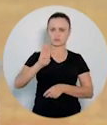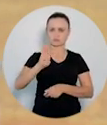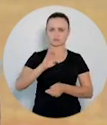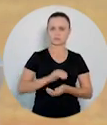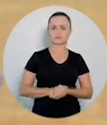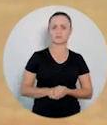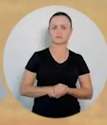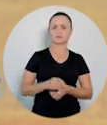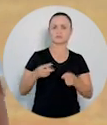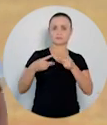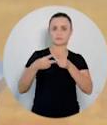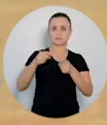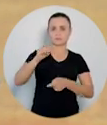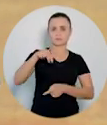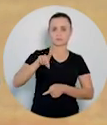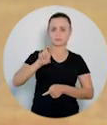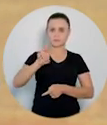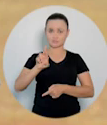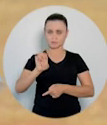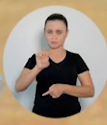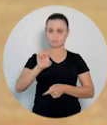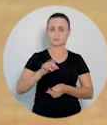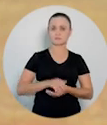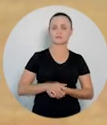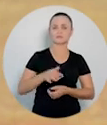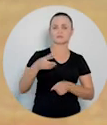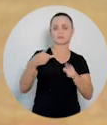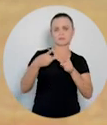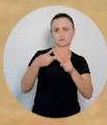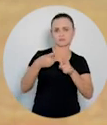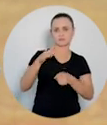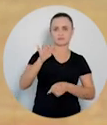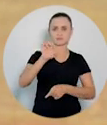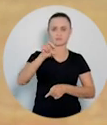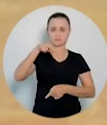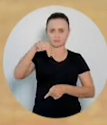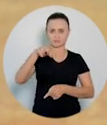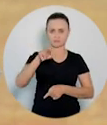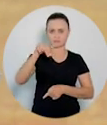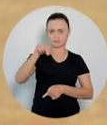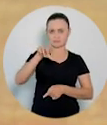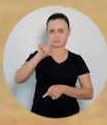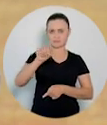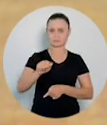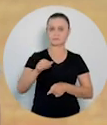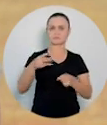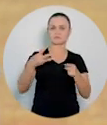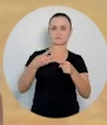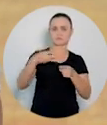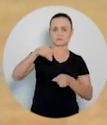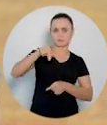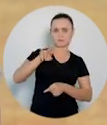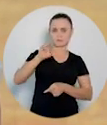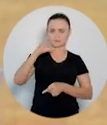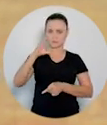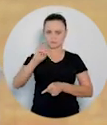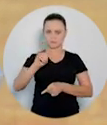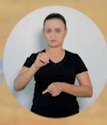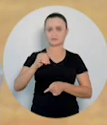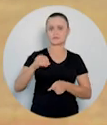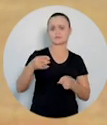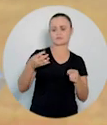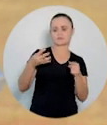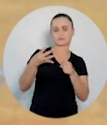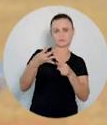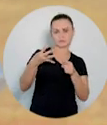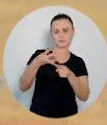Guimarães Godinho, Fernanda Marinella de Souza Santos, Marcos Vinícius Jardim Rodrigues e Sandra Krieger Gonçalves